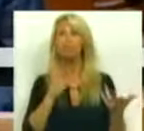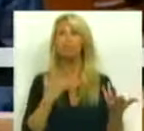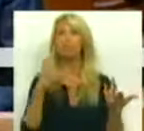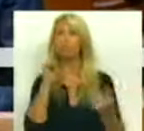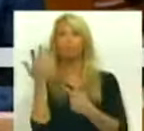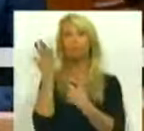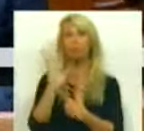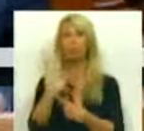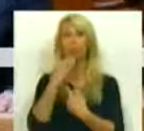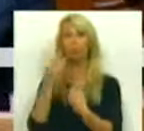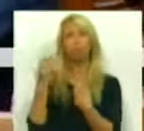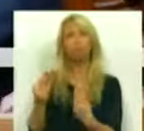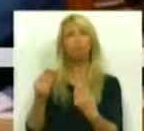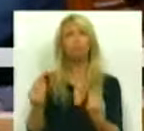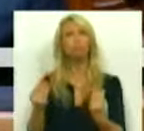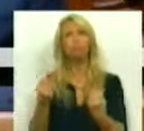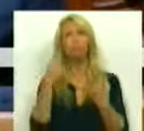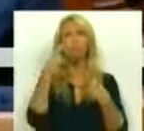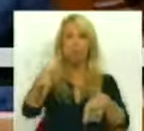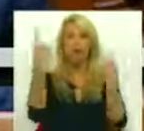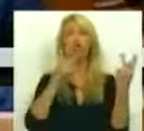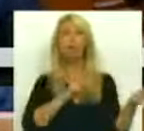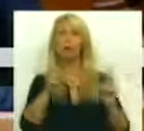e um bom exemplo deste espírito reformista.